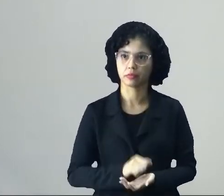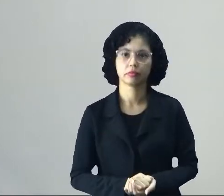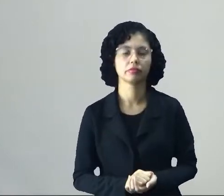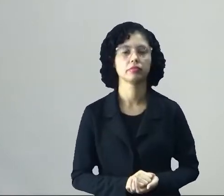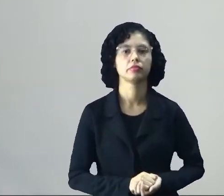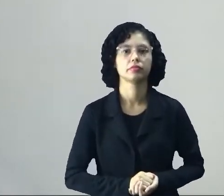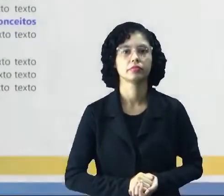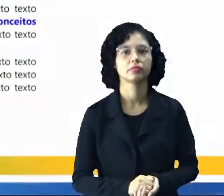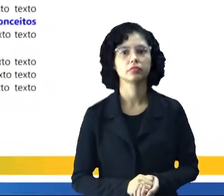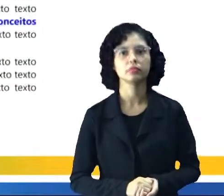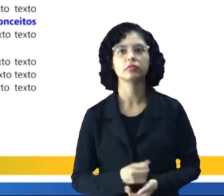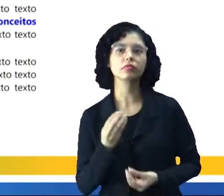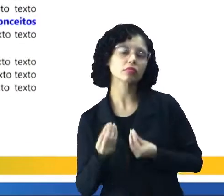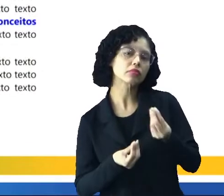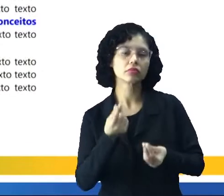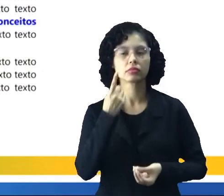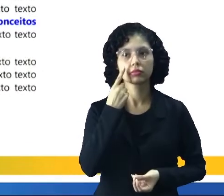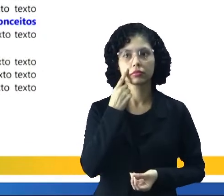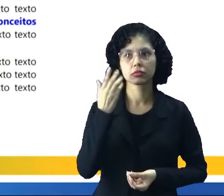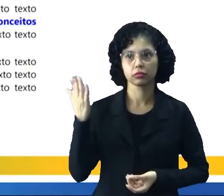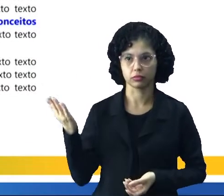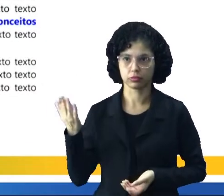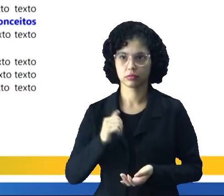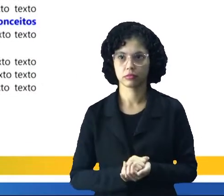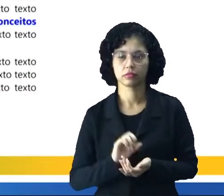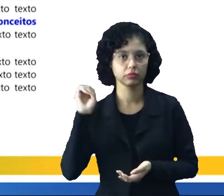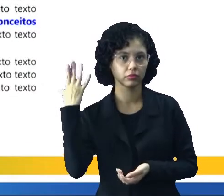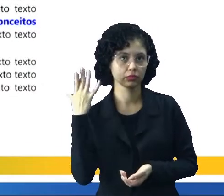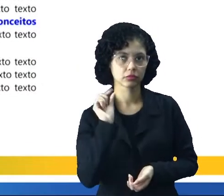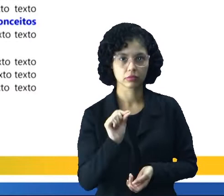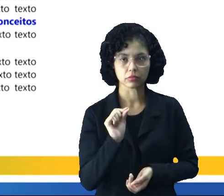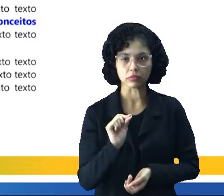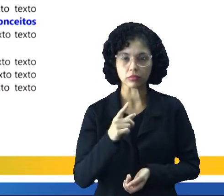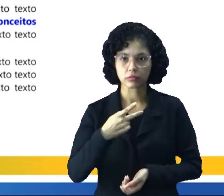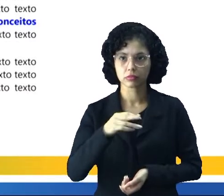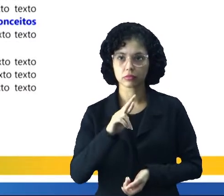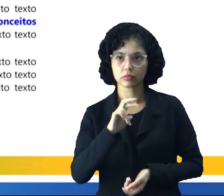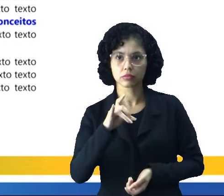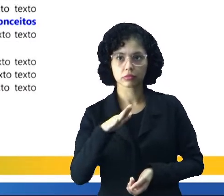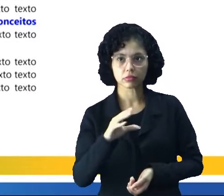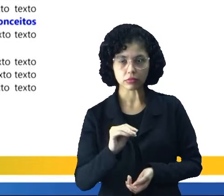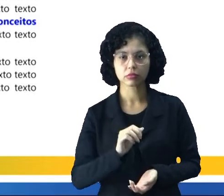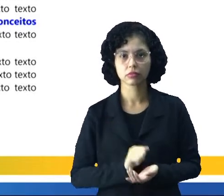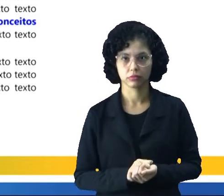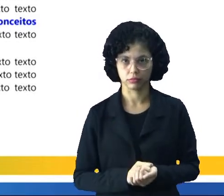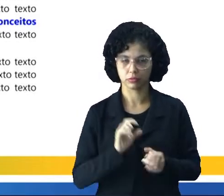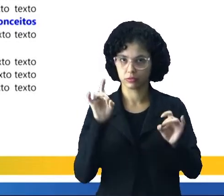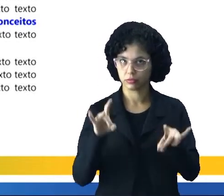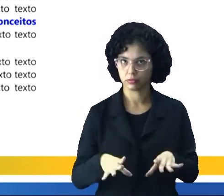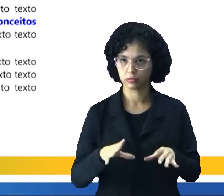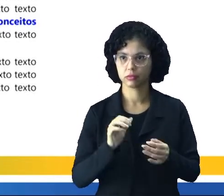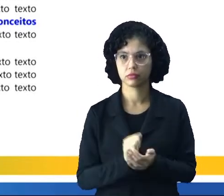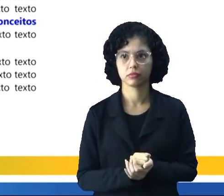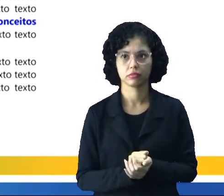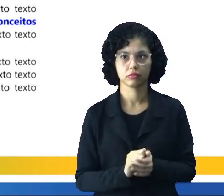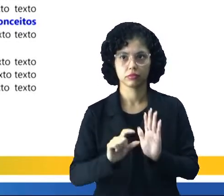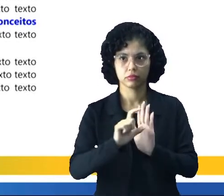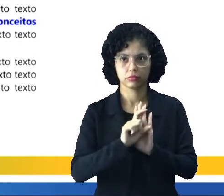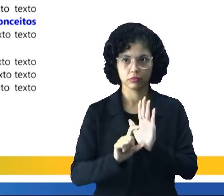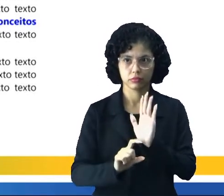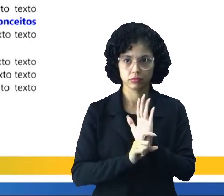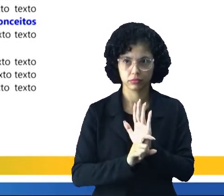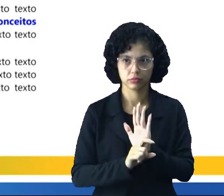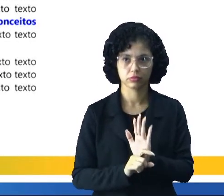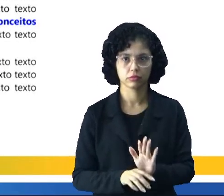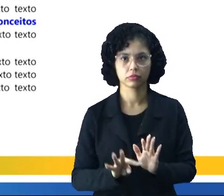ali, como se observa ali, né, na ocorrência de portanto, lá no último parágrafo aí desse